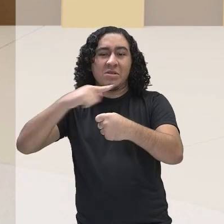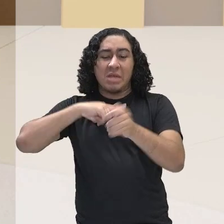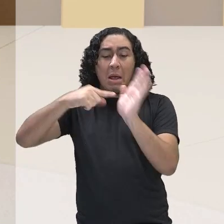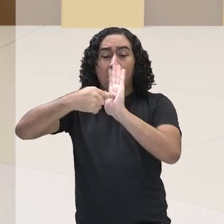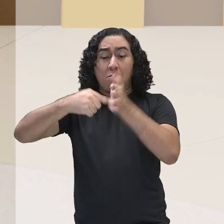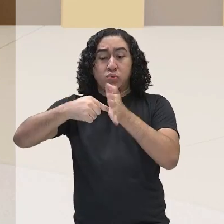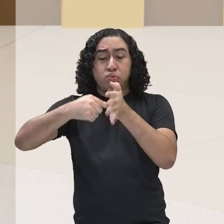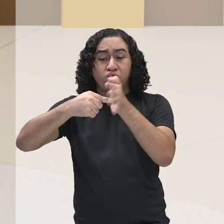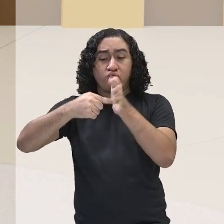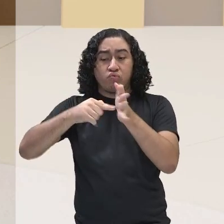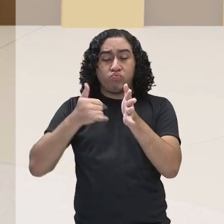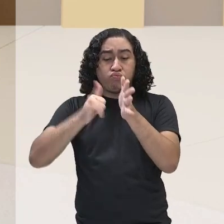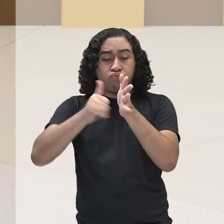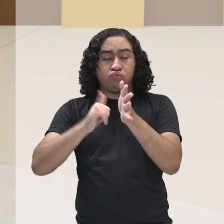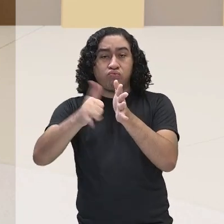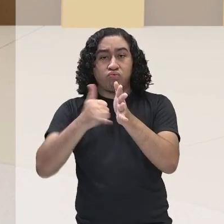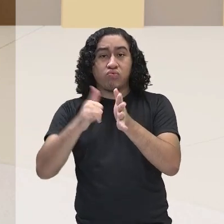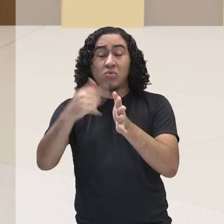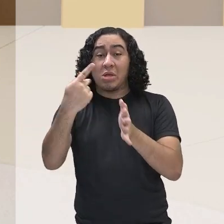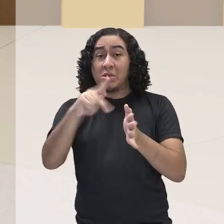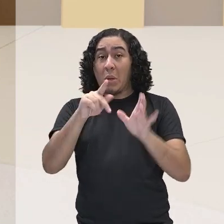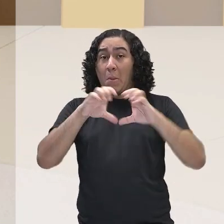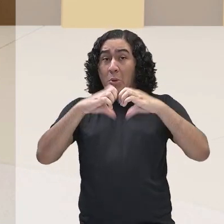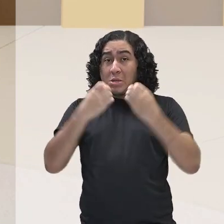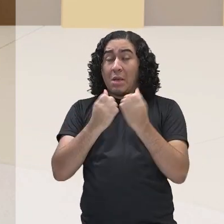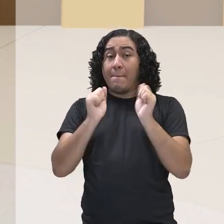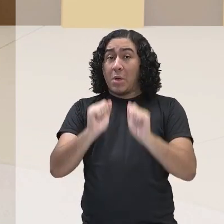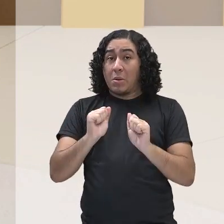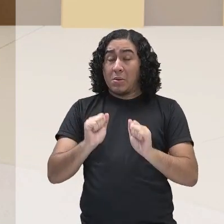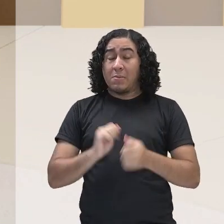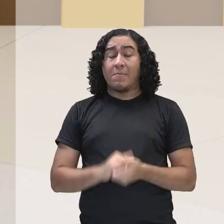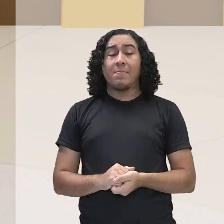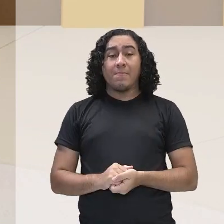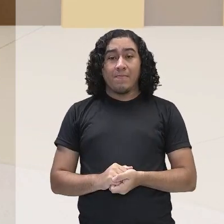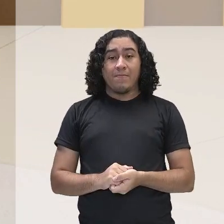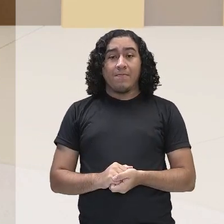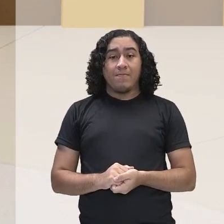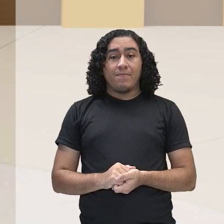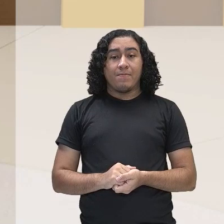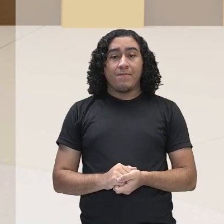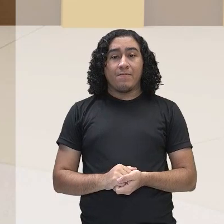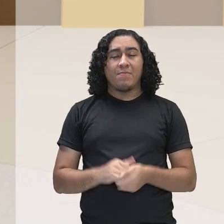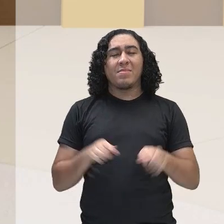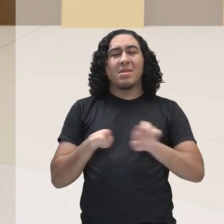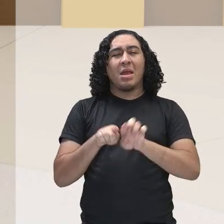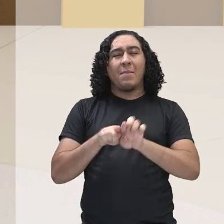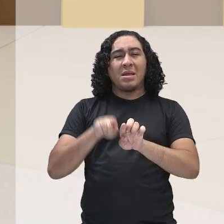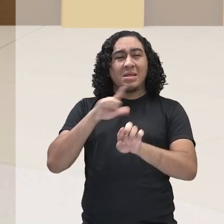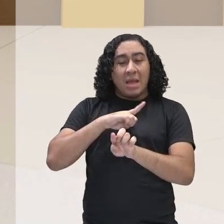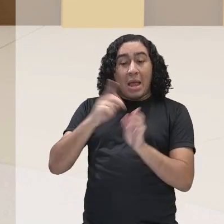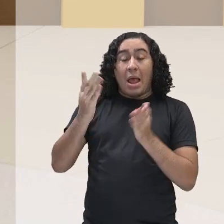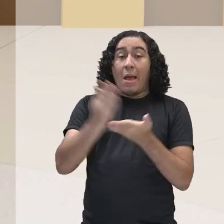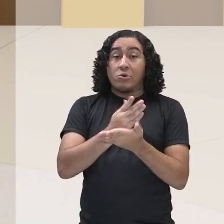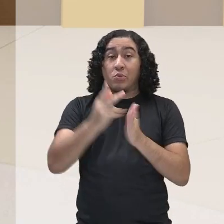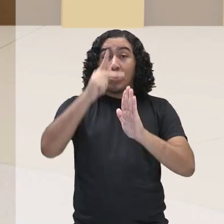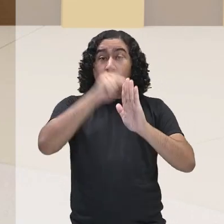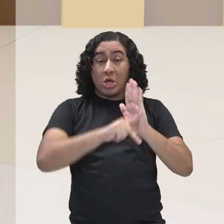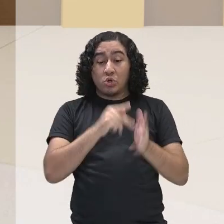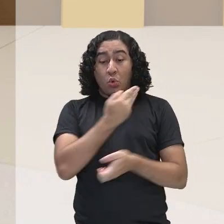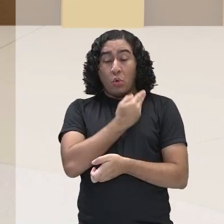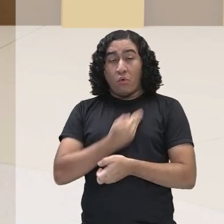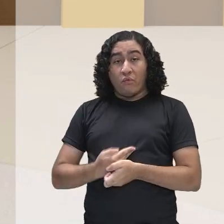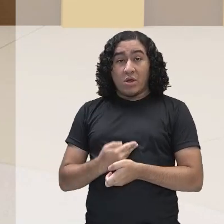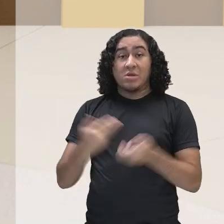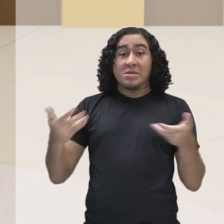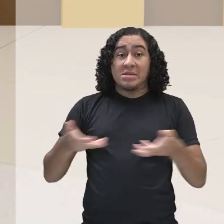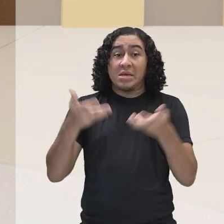de luz aí da sua comunidade. E vale ressaltar que existem alguns programas do governo que incentivam